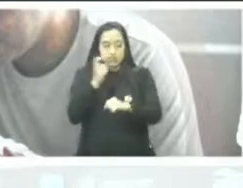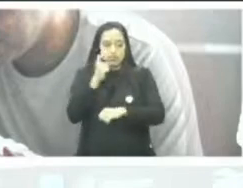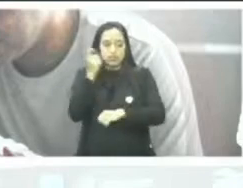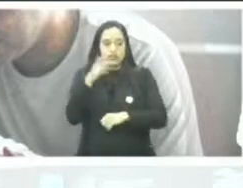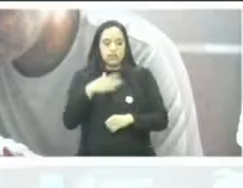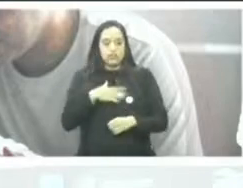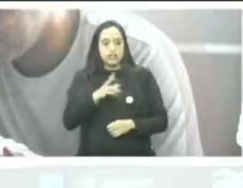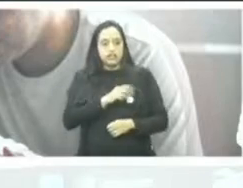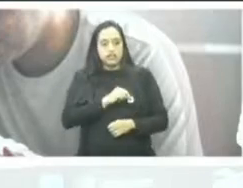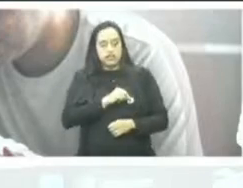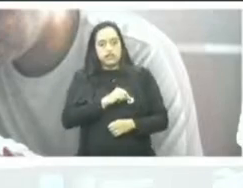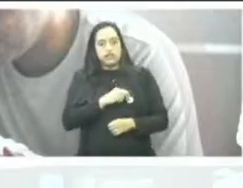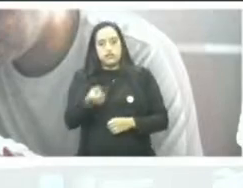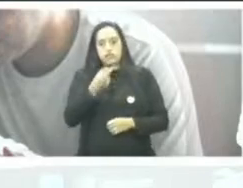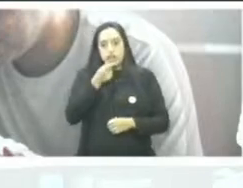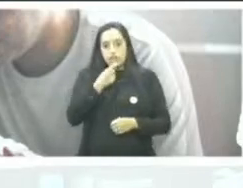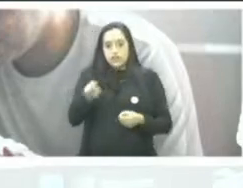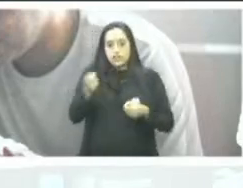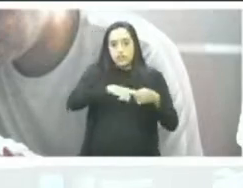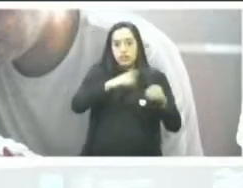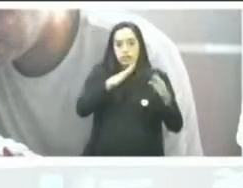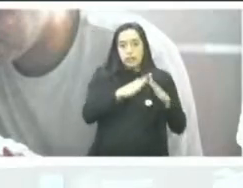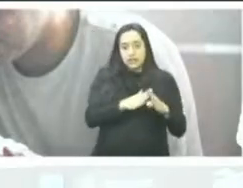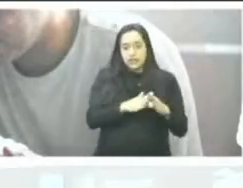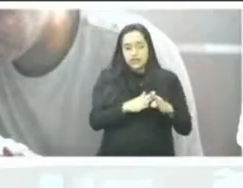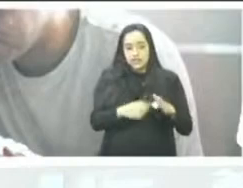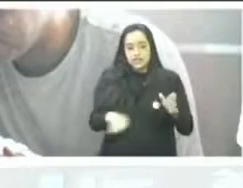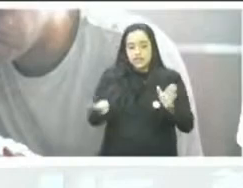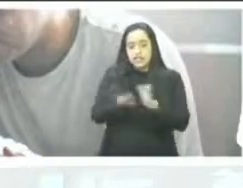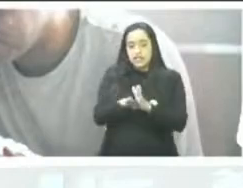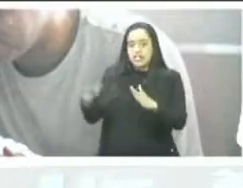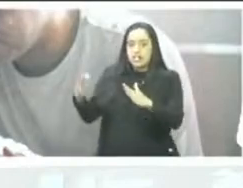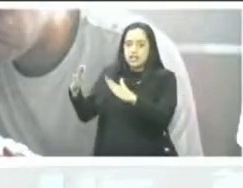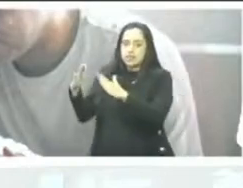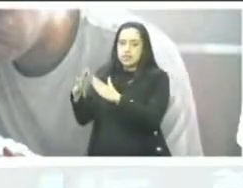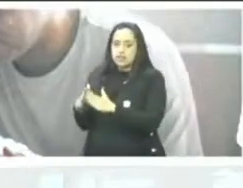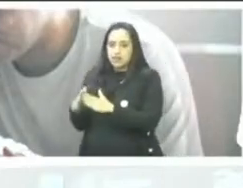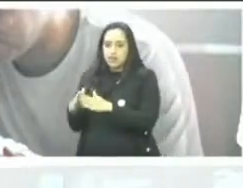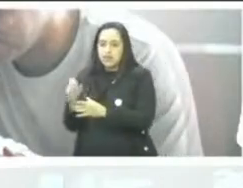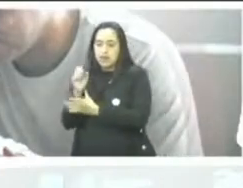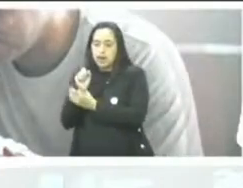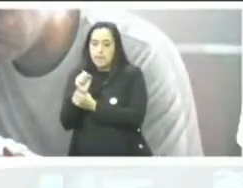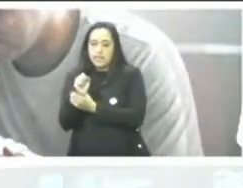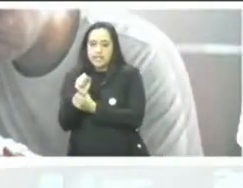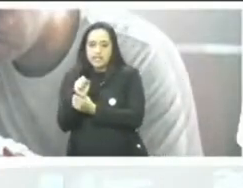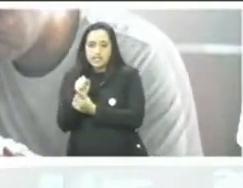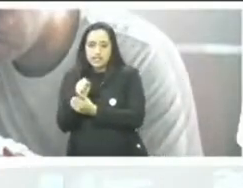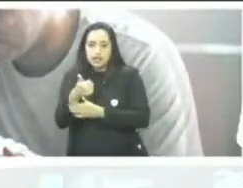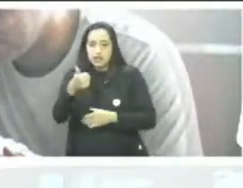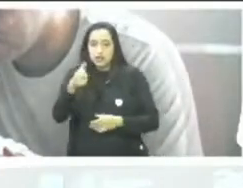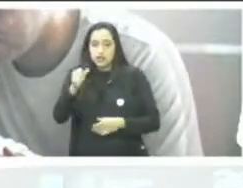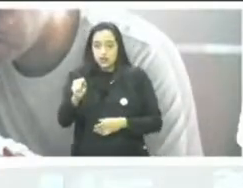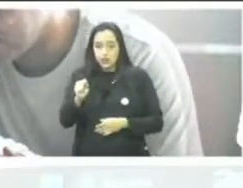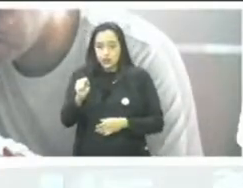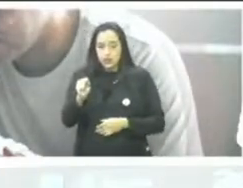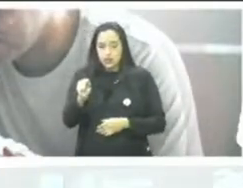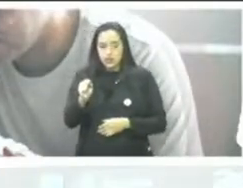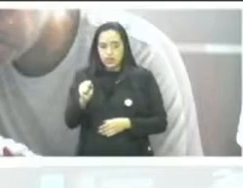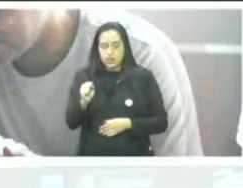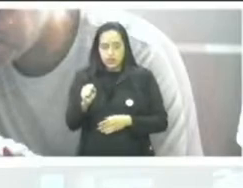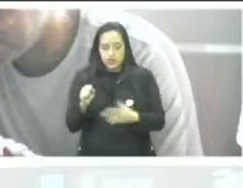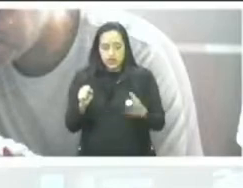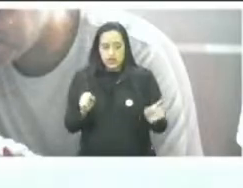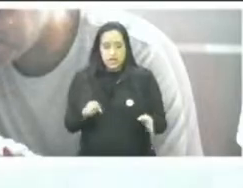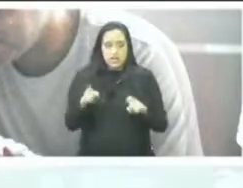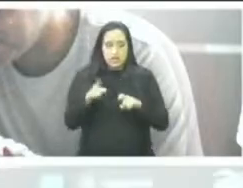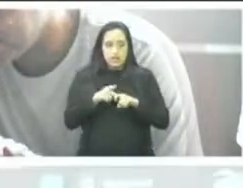eles vão me dar um remédio, eu vou voltar para casa. Cheguei no hospital com a pressão a 18, e aí os médicos